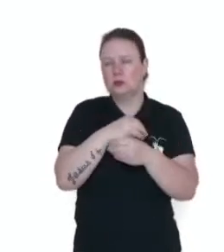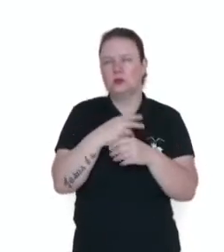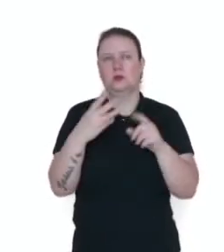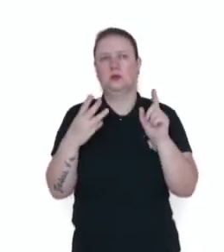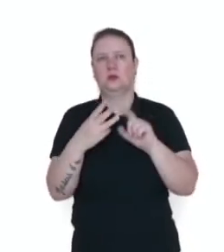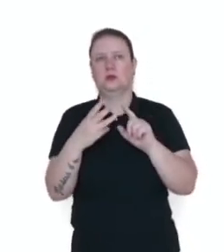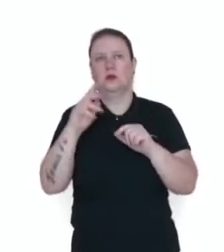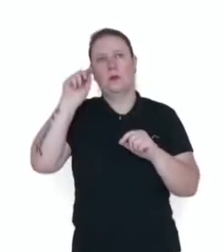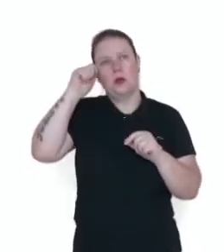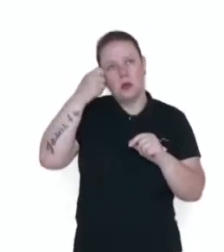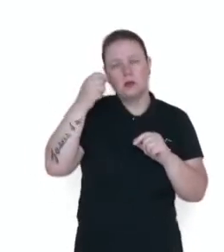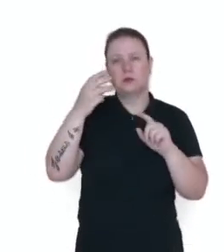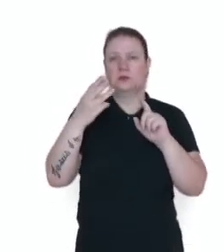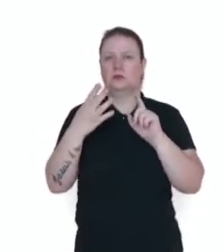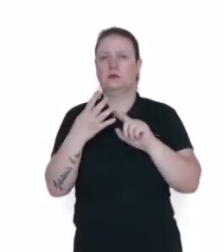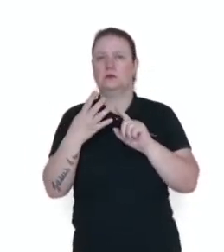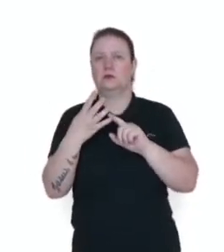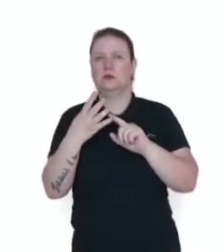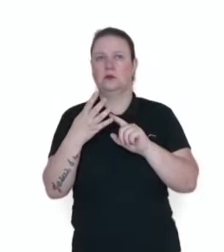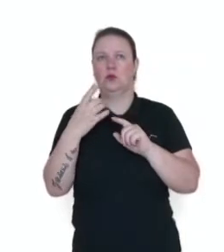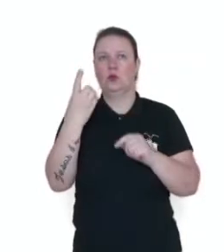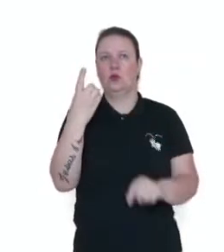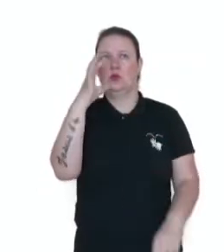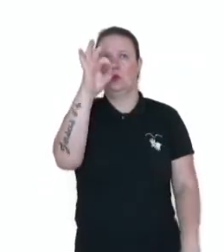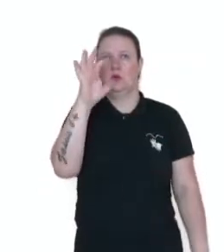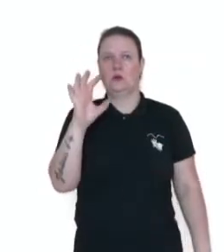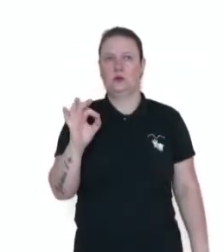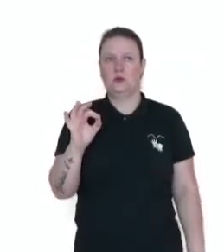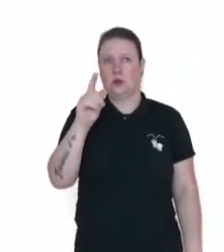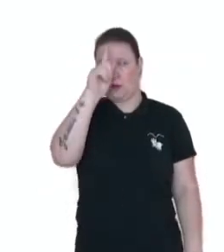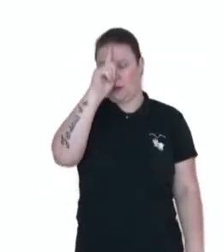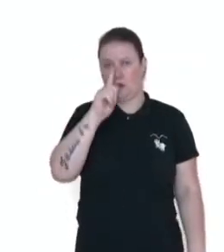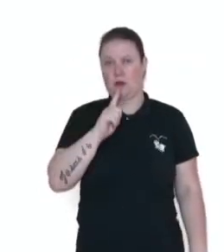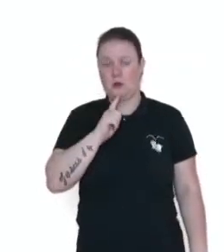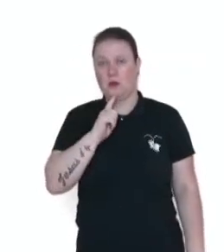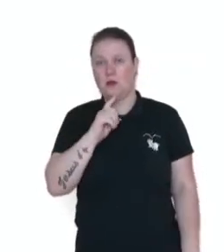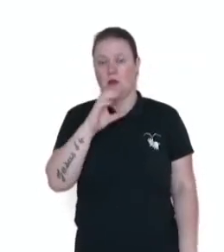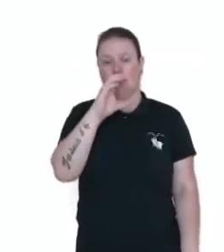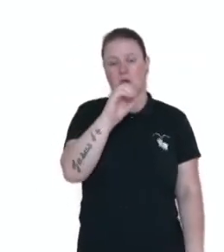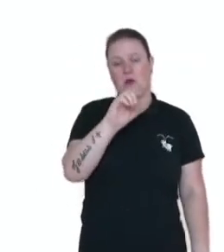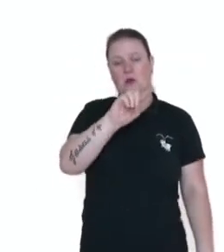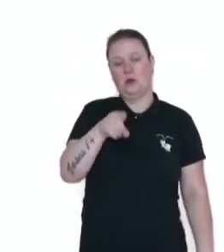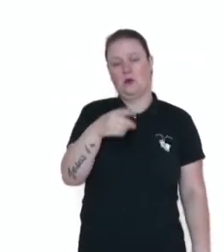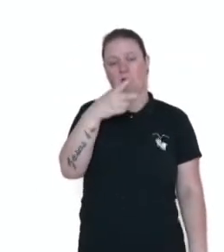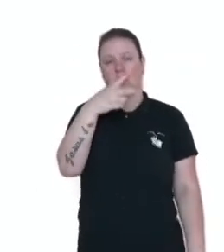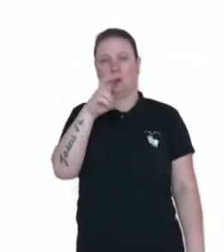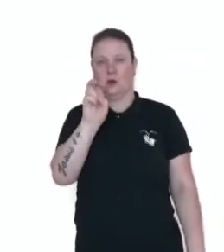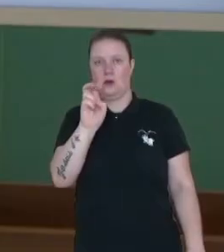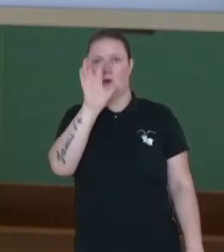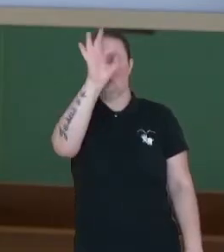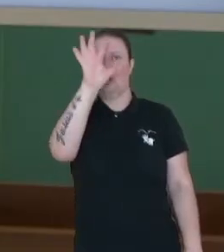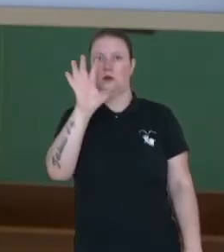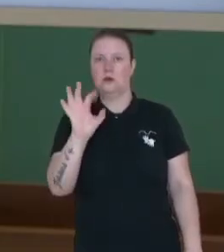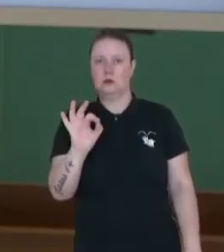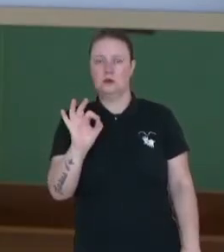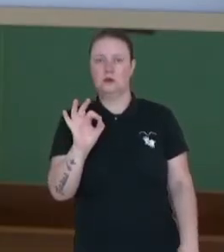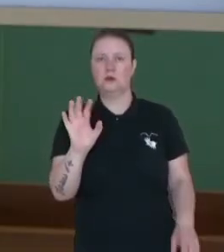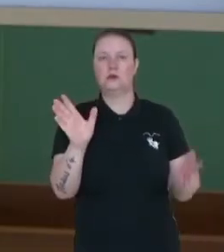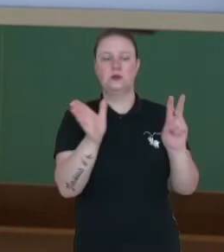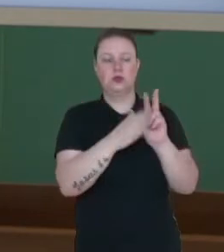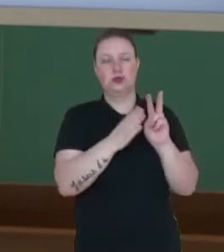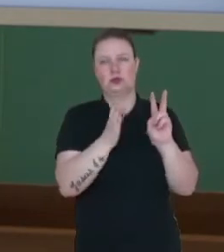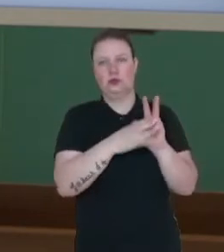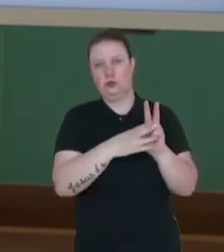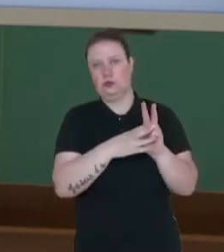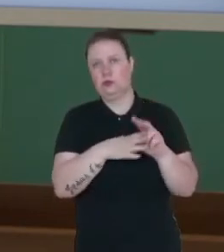3,5% pretos, cerca de 1% amarelos e 0,25% de indígenas, né? E